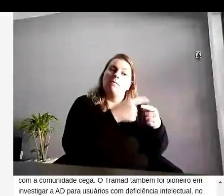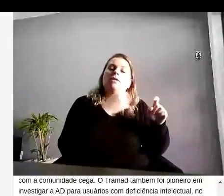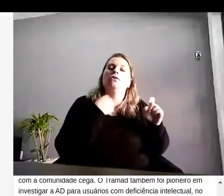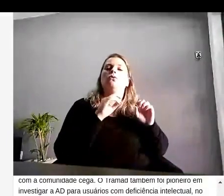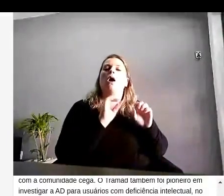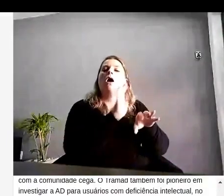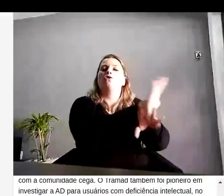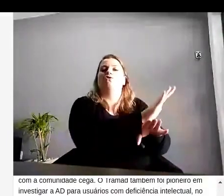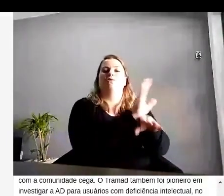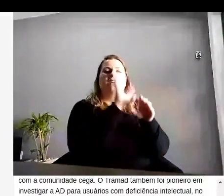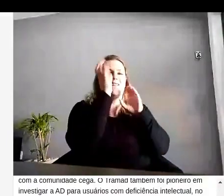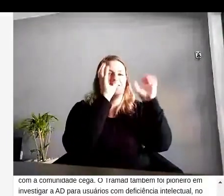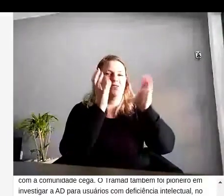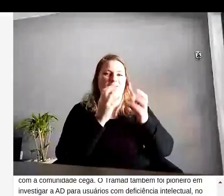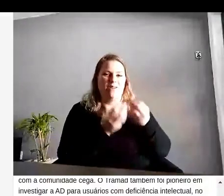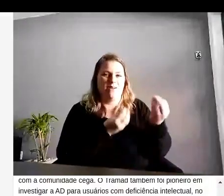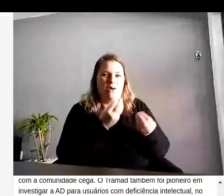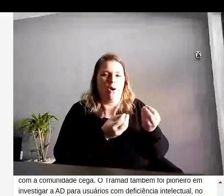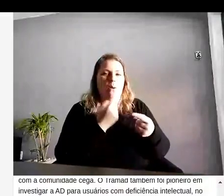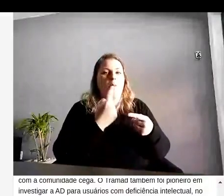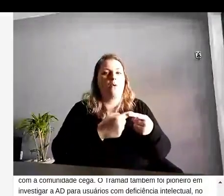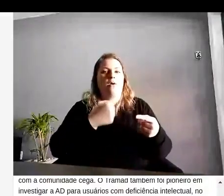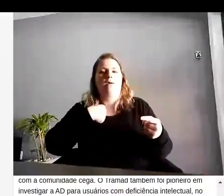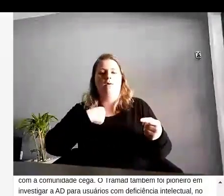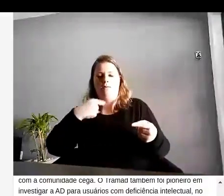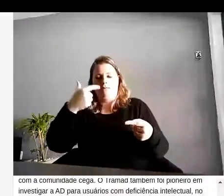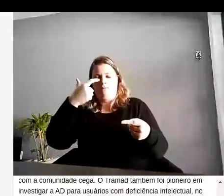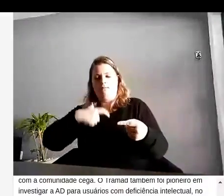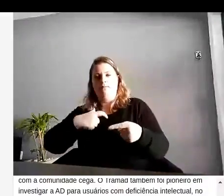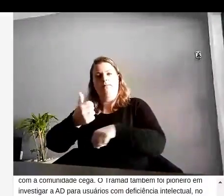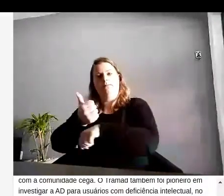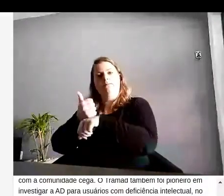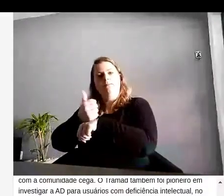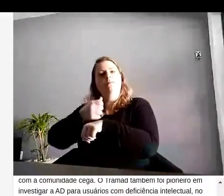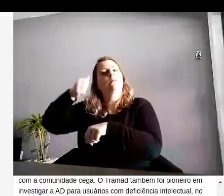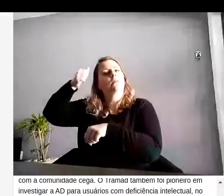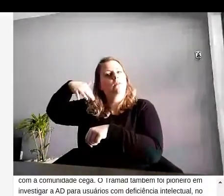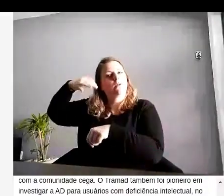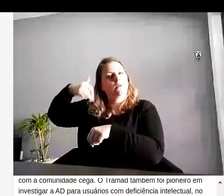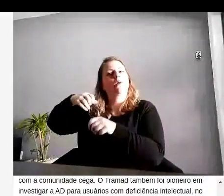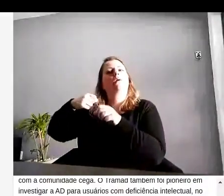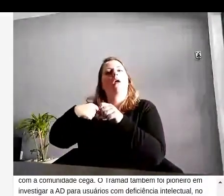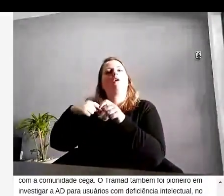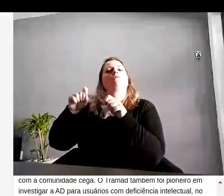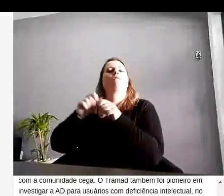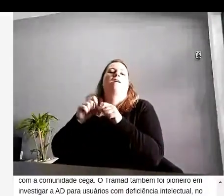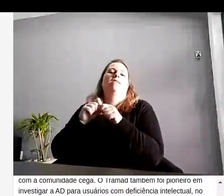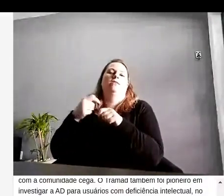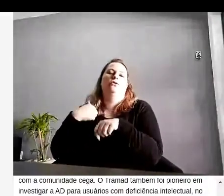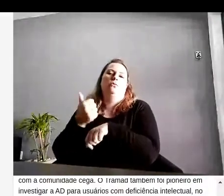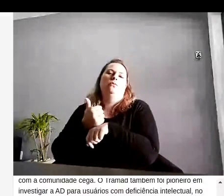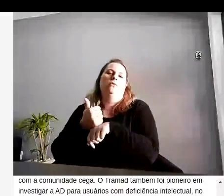Porque, como audiodescritor que sou, posso fazê-lo. Não sou apenas um usuário.